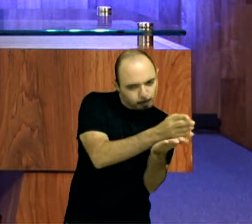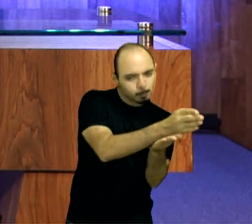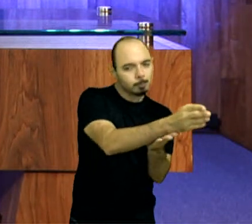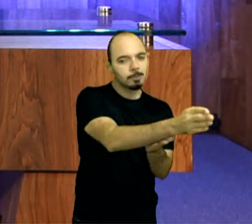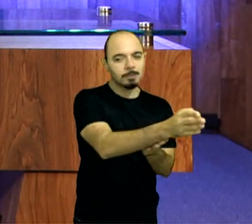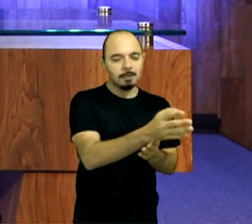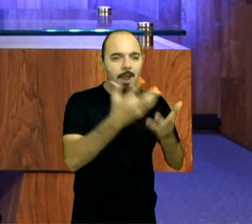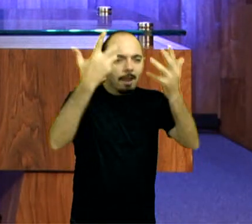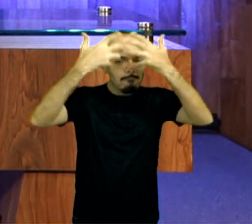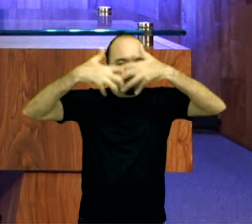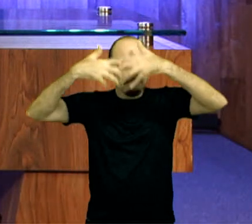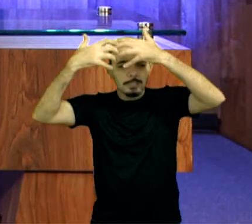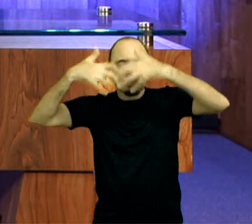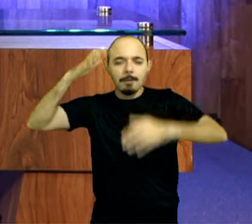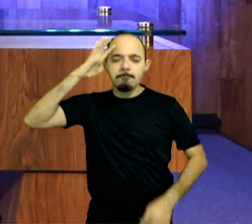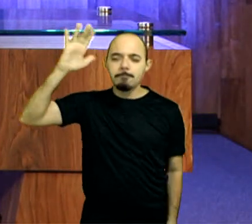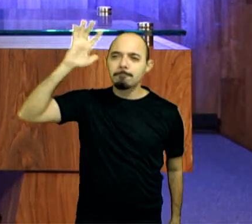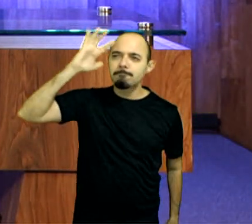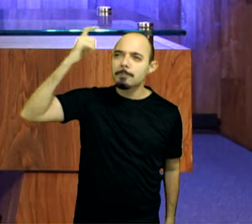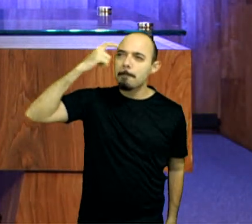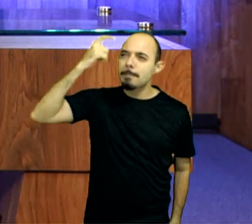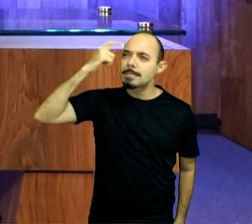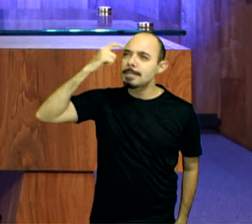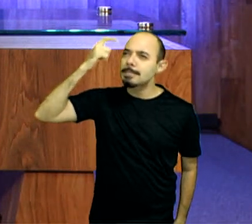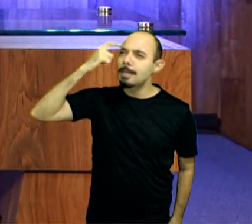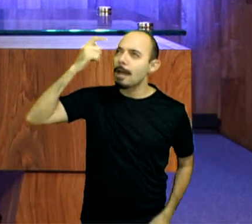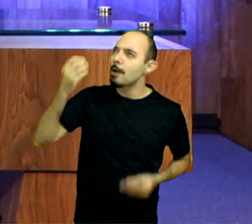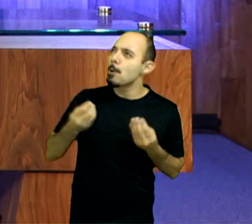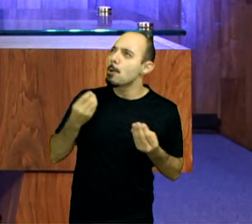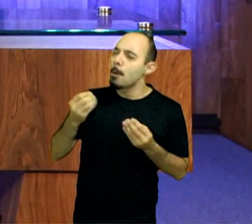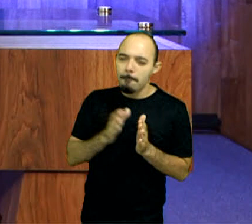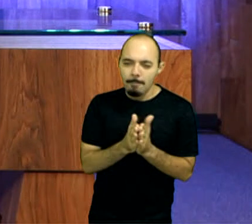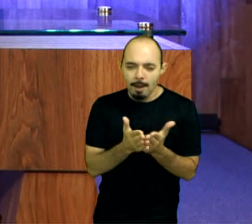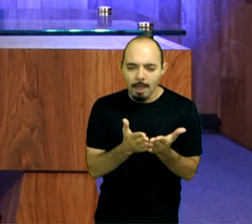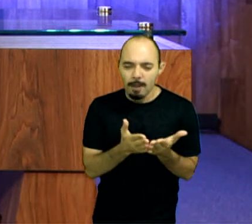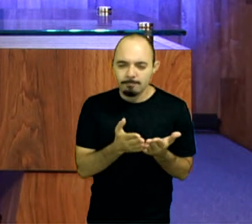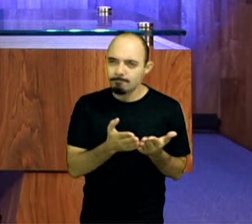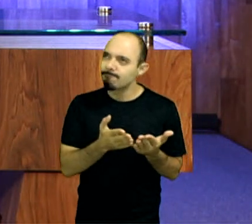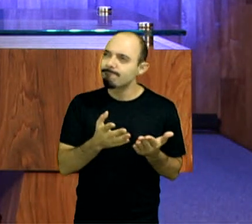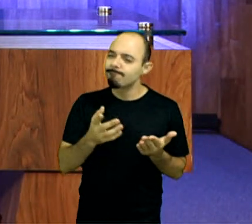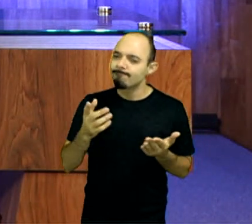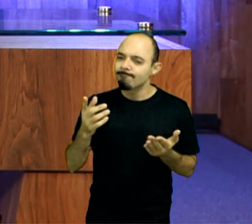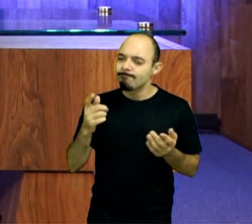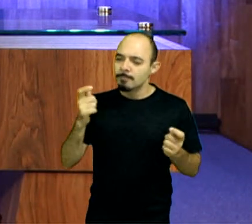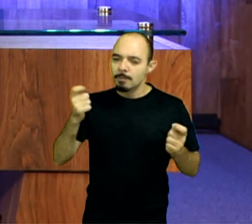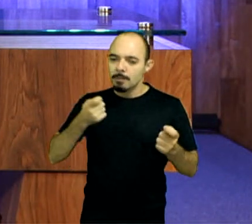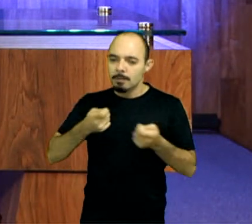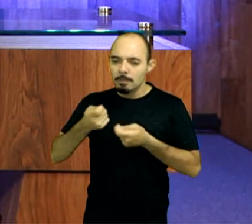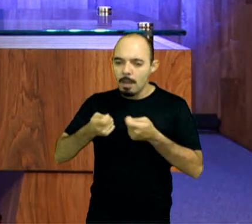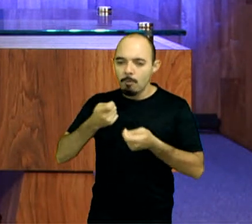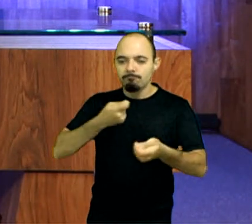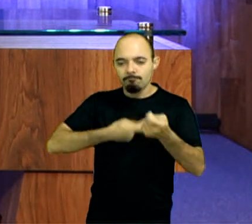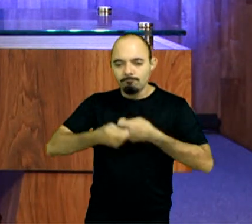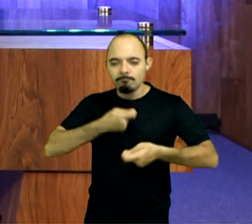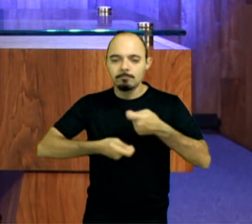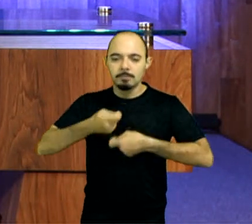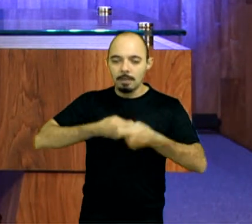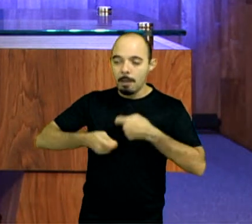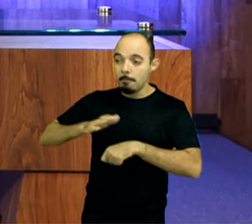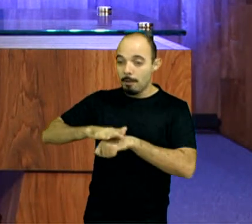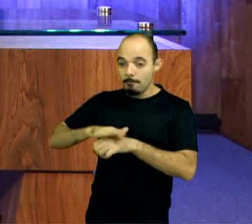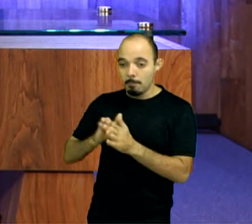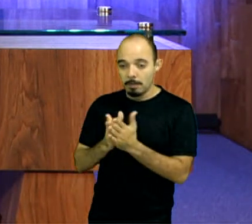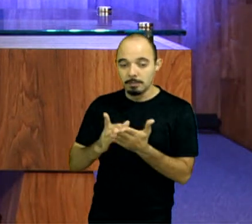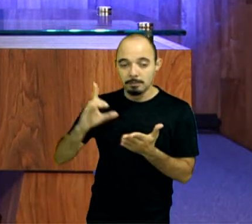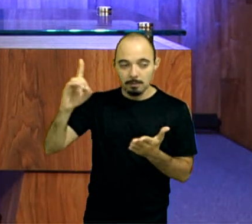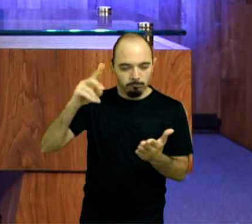na palavra, pensar na palavra, fechar negócios à luz da palavra, ser um marido à luz da